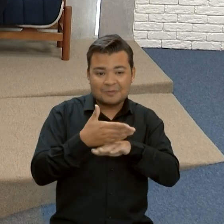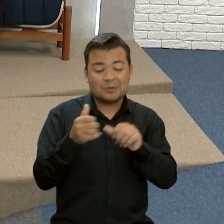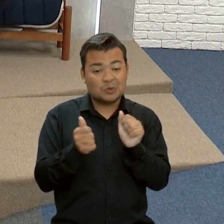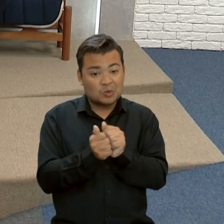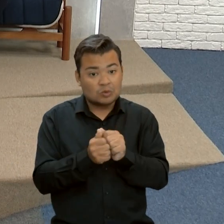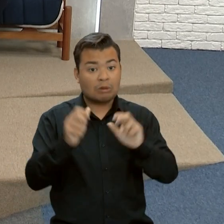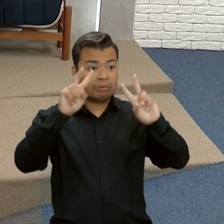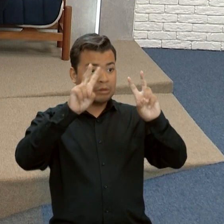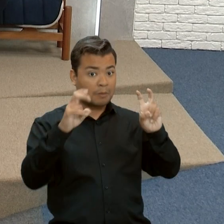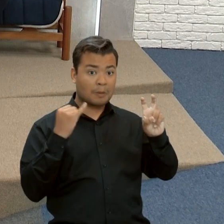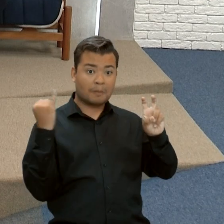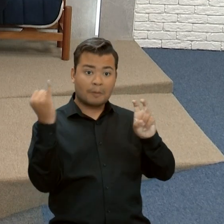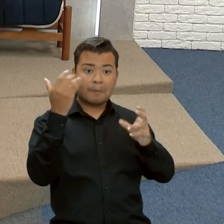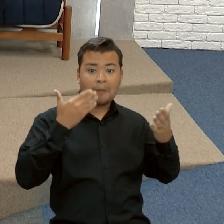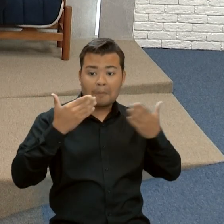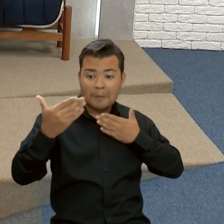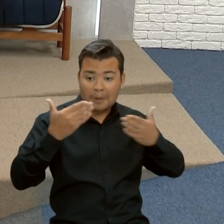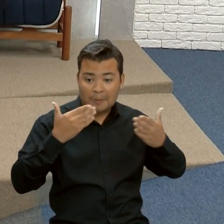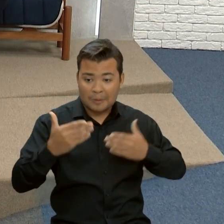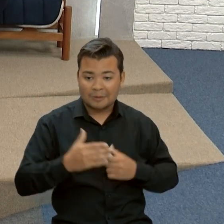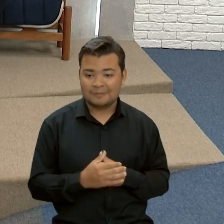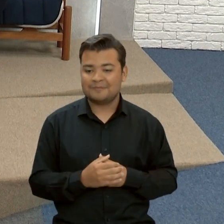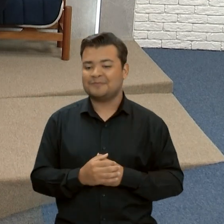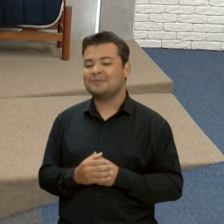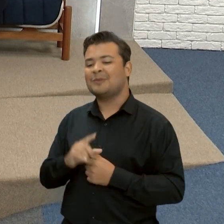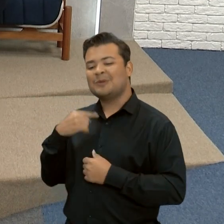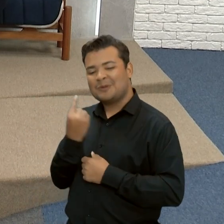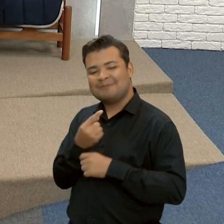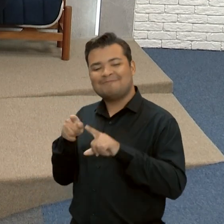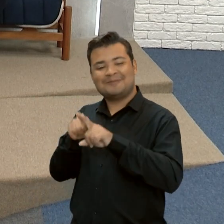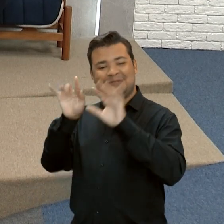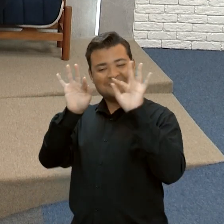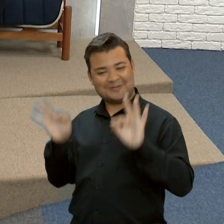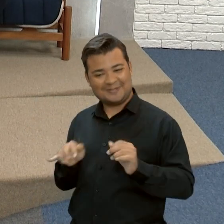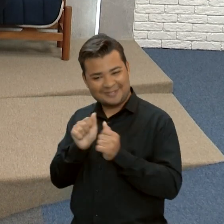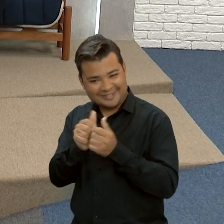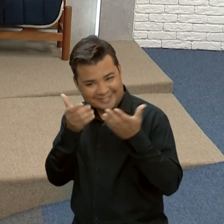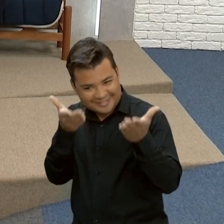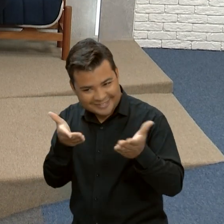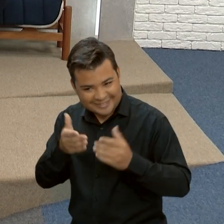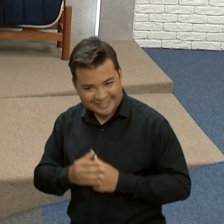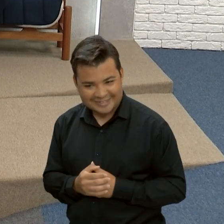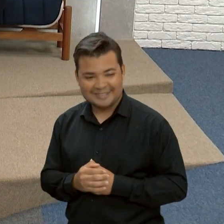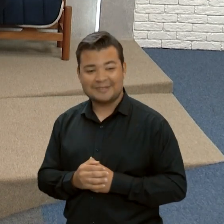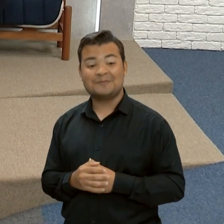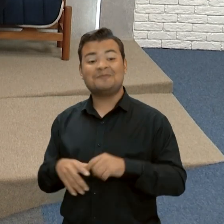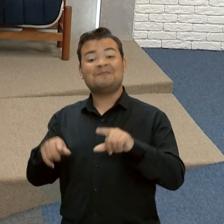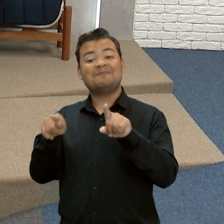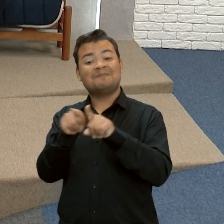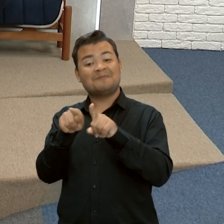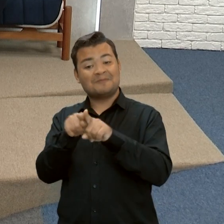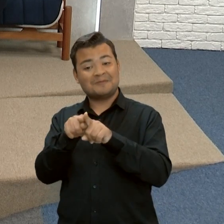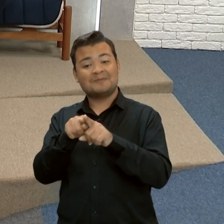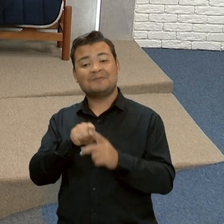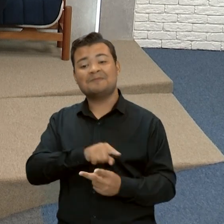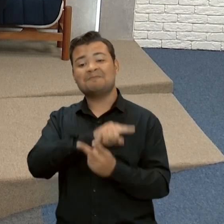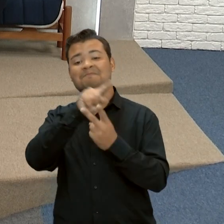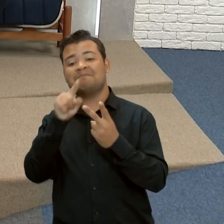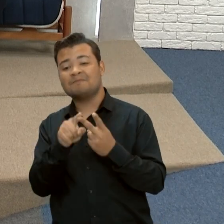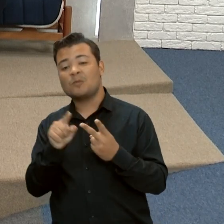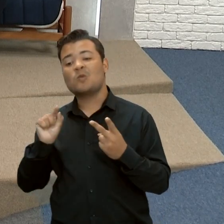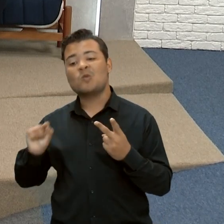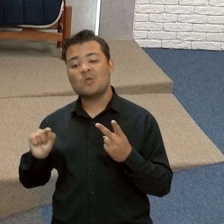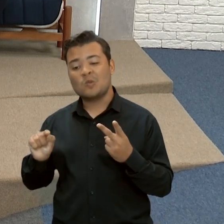muito importante, que é sobre os pais. E a gente também muito feliz por você estar aqui com a gente. E também aqui, juntinho com a gente,